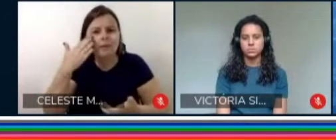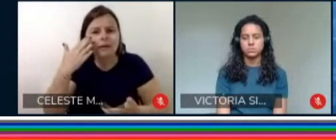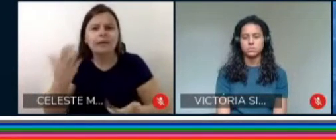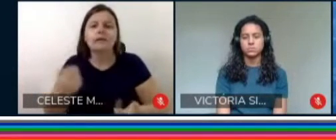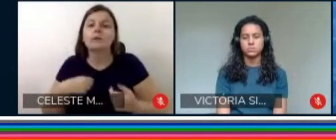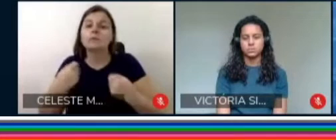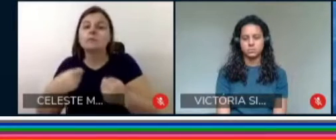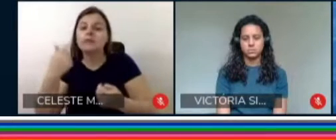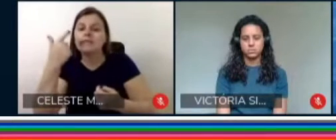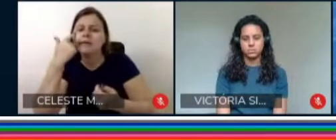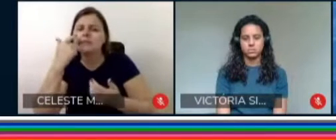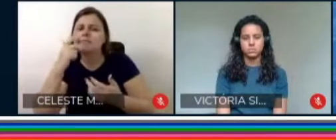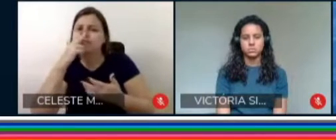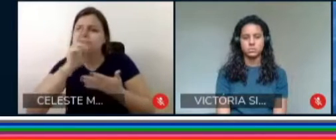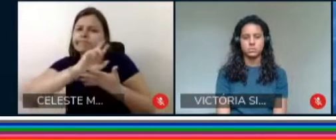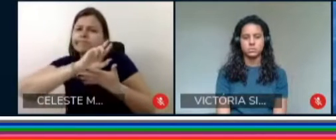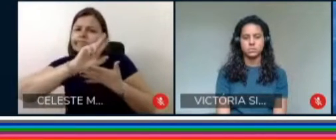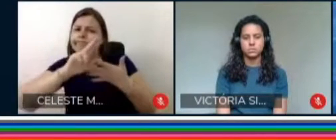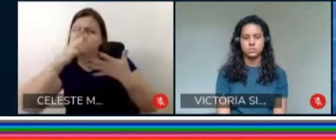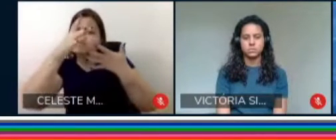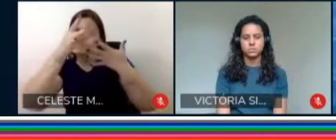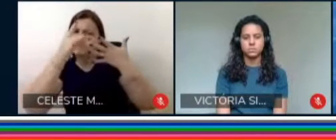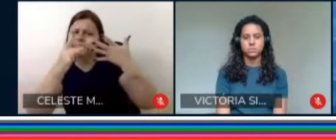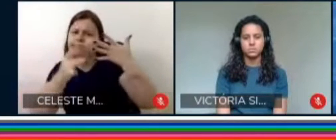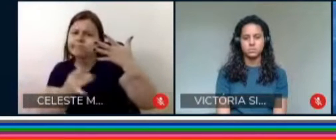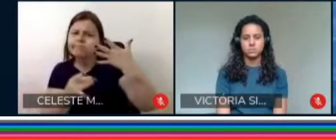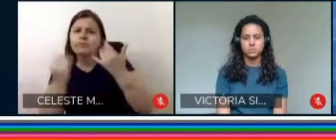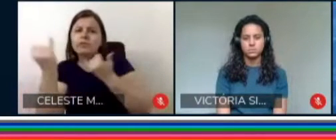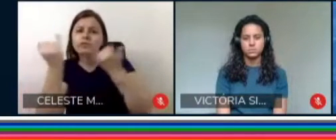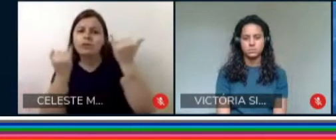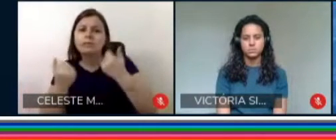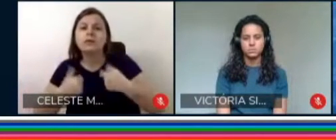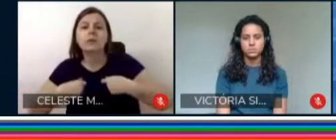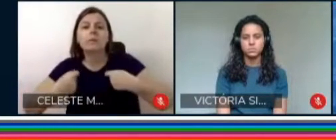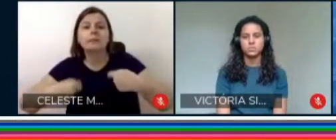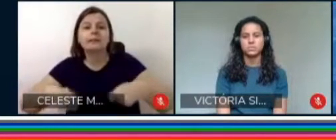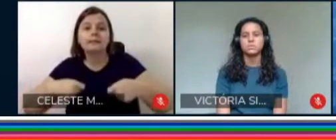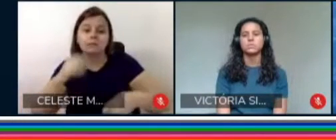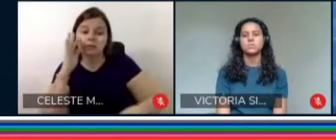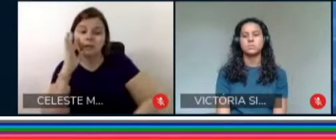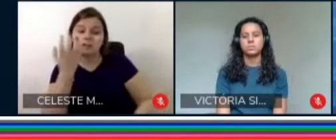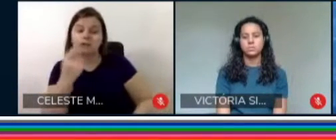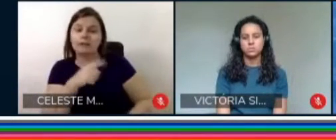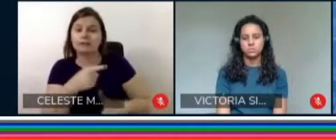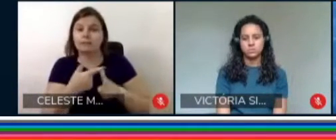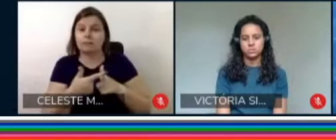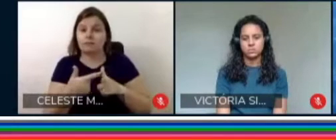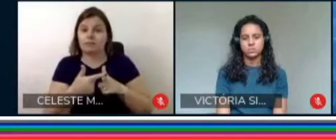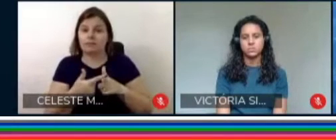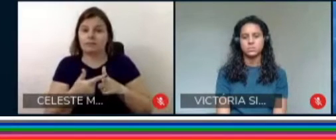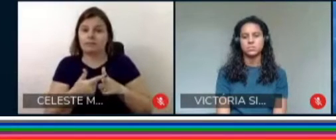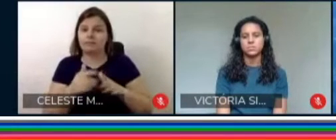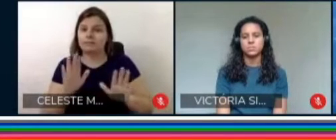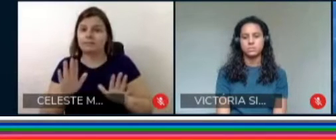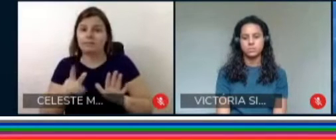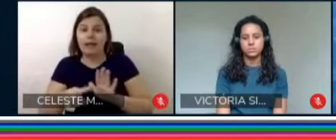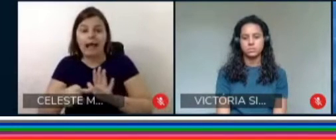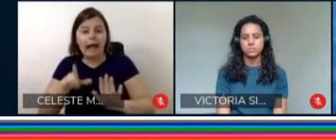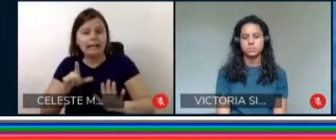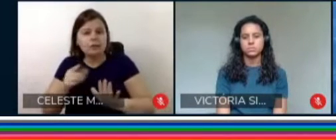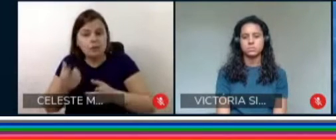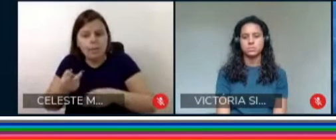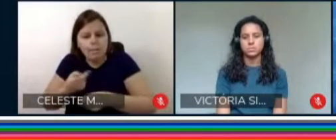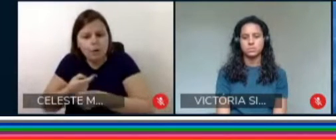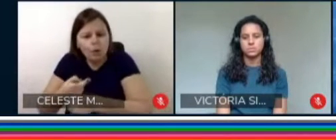da informação que eu vou precisar para resolver esse problema que me surgiu antes de pensar em começar a procurar,